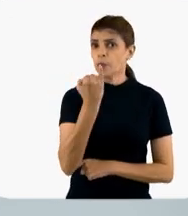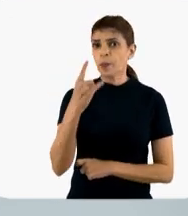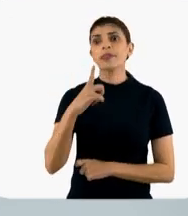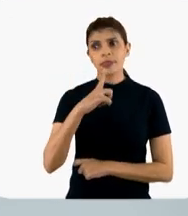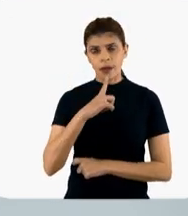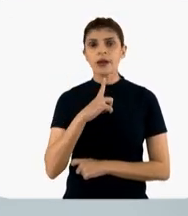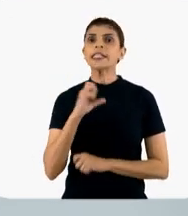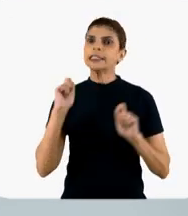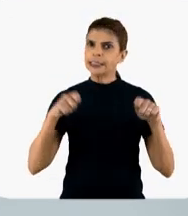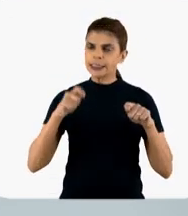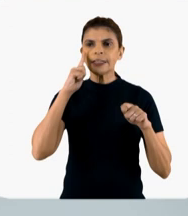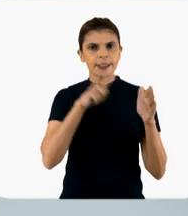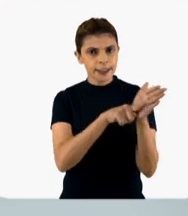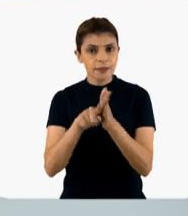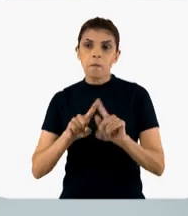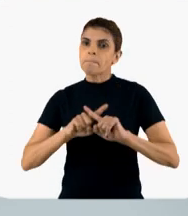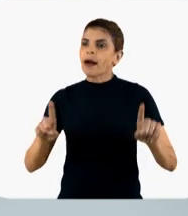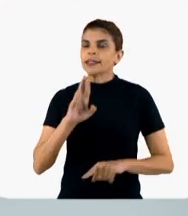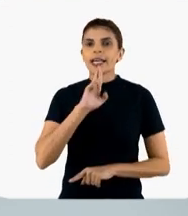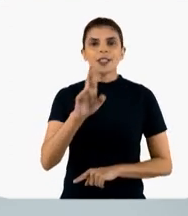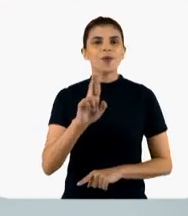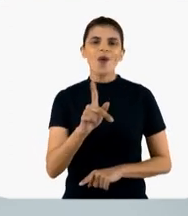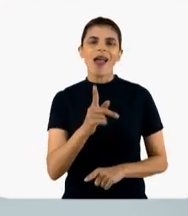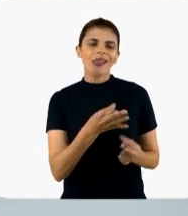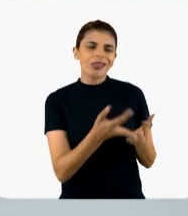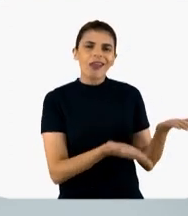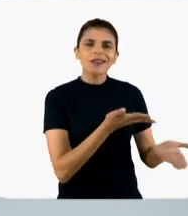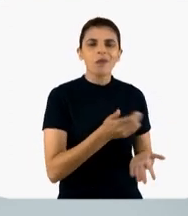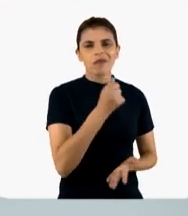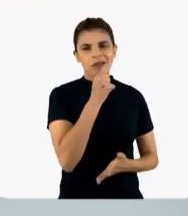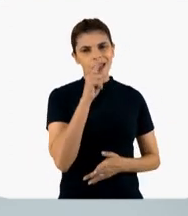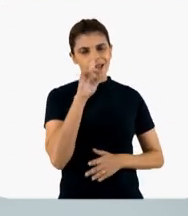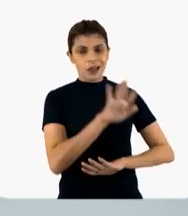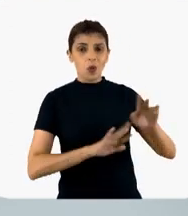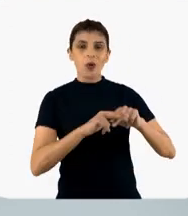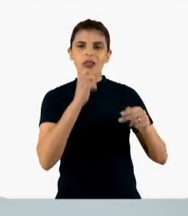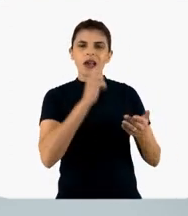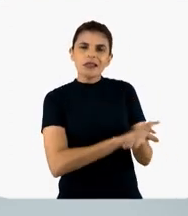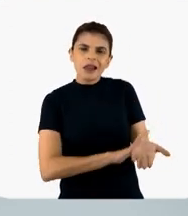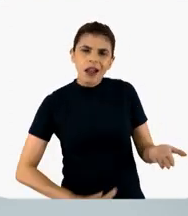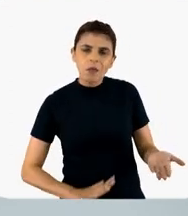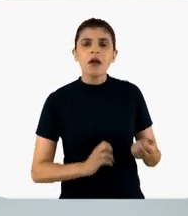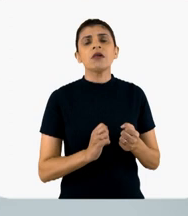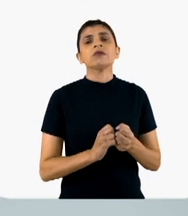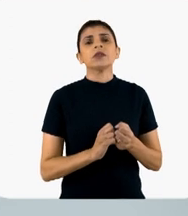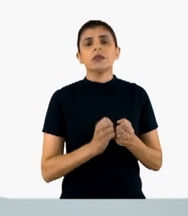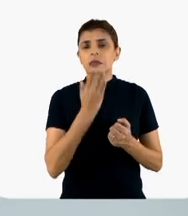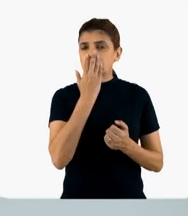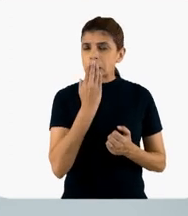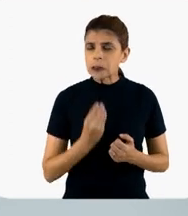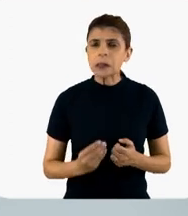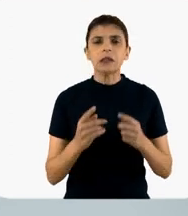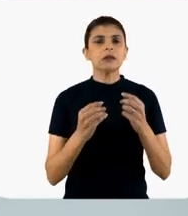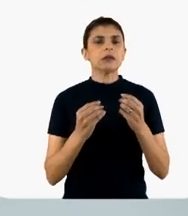um potencial. E mas não é uma terapia sem riscos, né? O risco principal é sangramento, sangramento